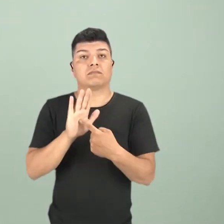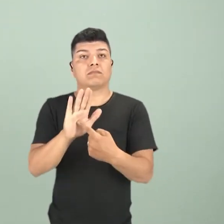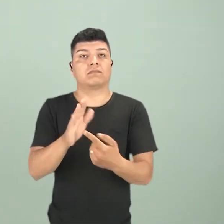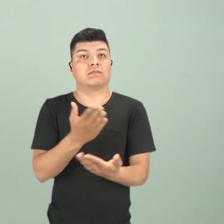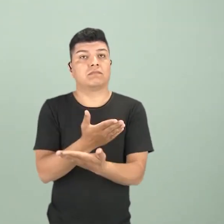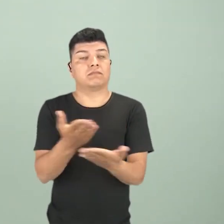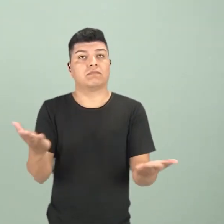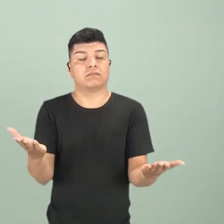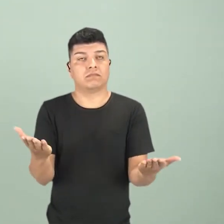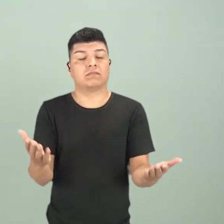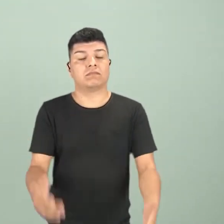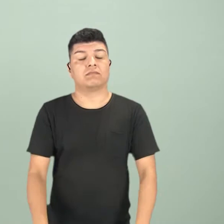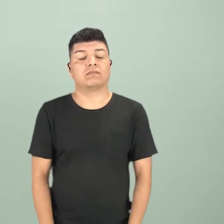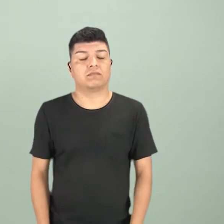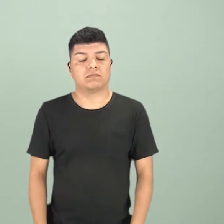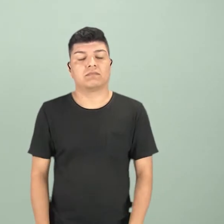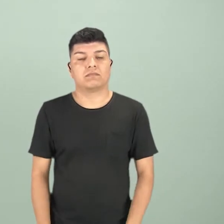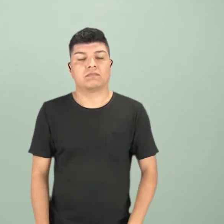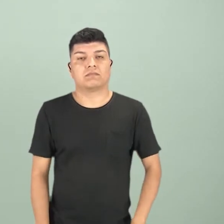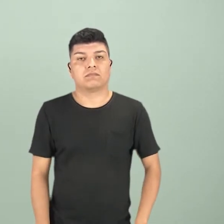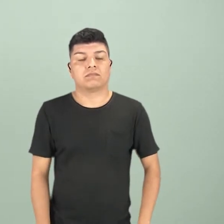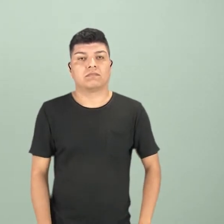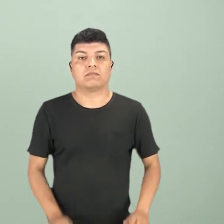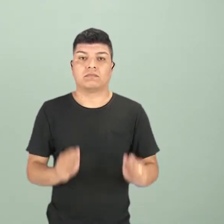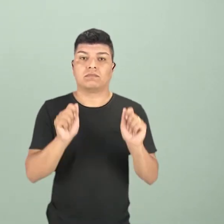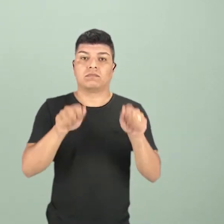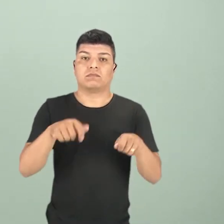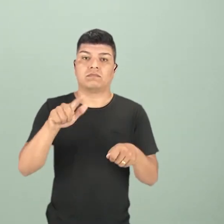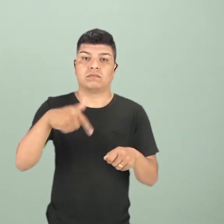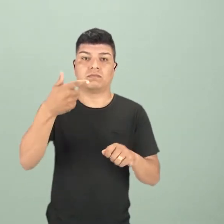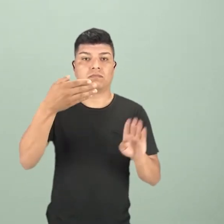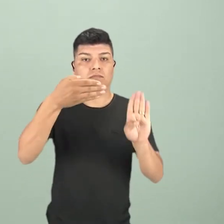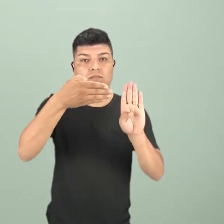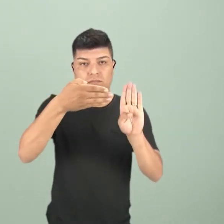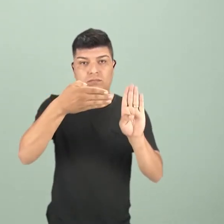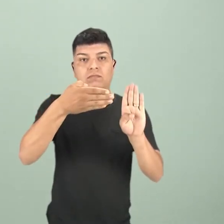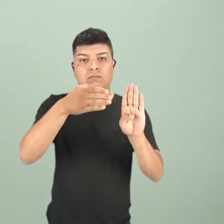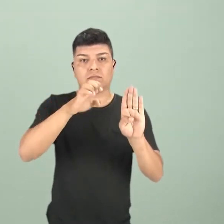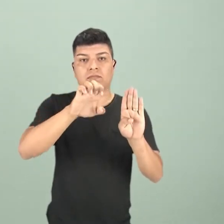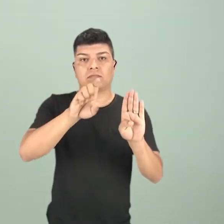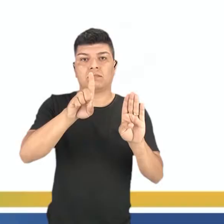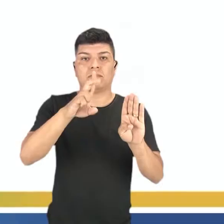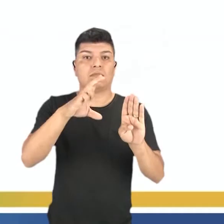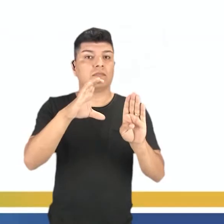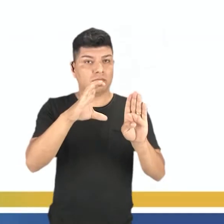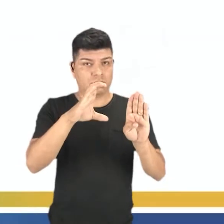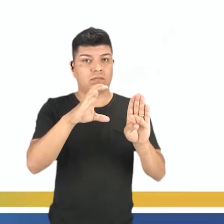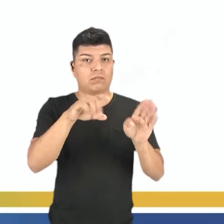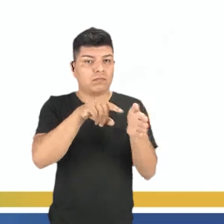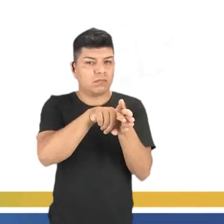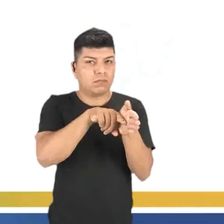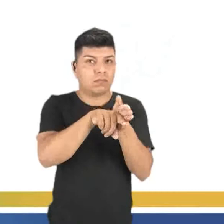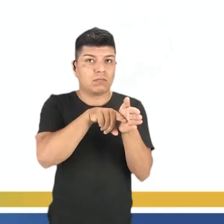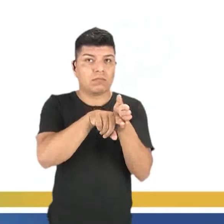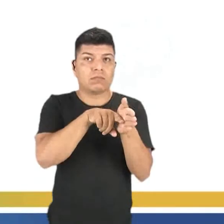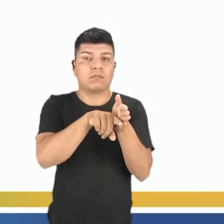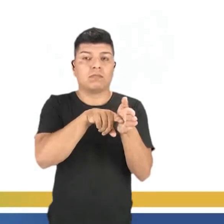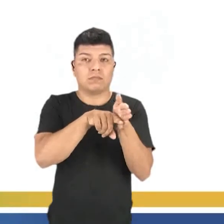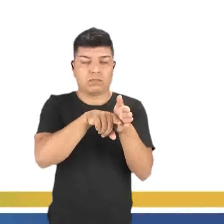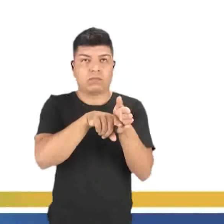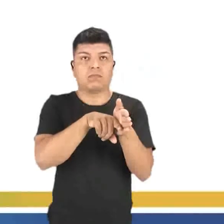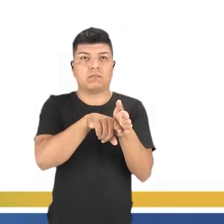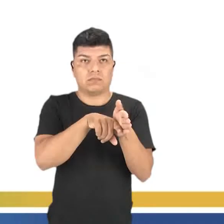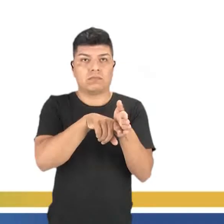atividade que é de aprofundamento, eu coloco para vocês, para que vocês possam depois acessar a plataforma